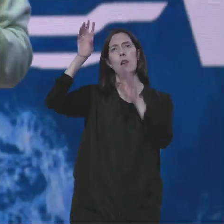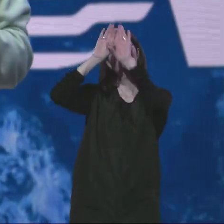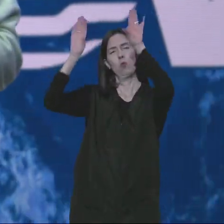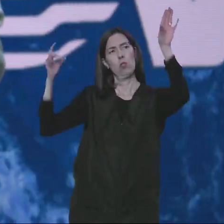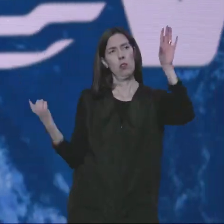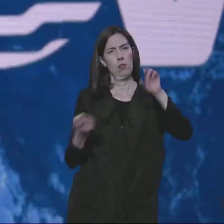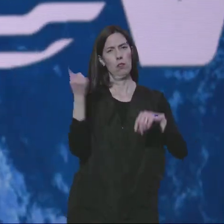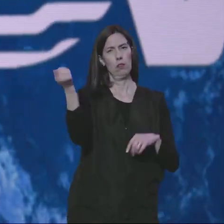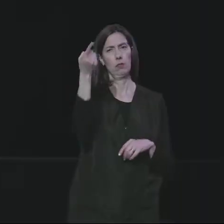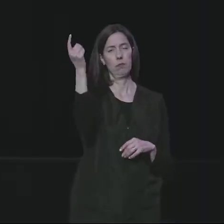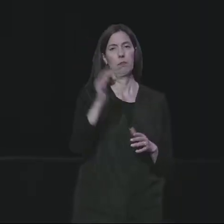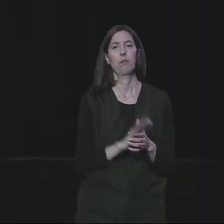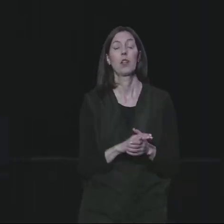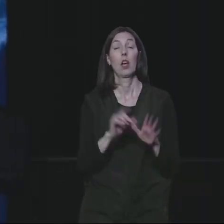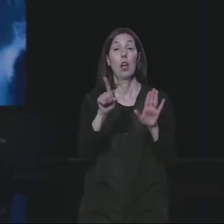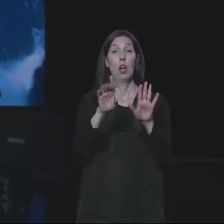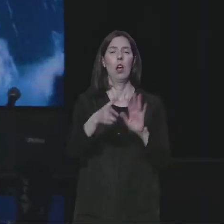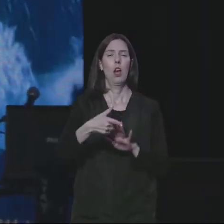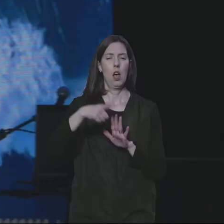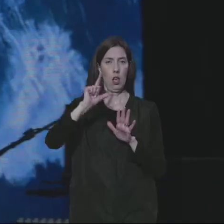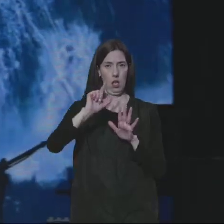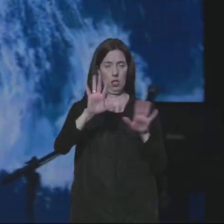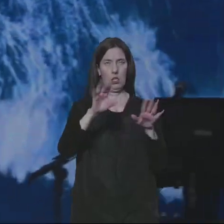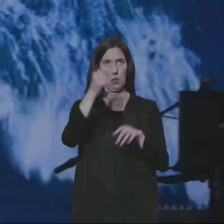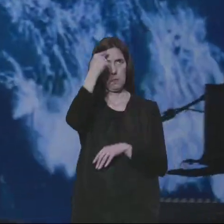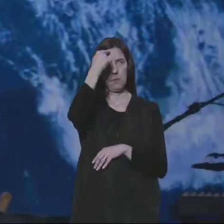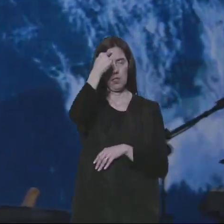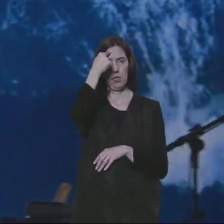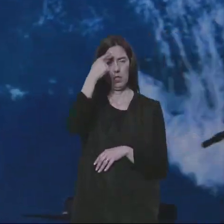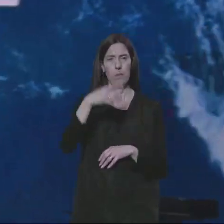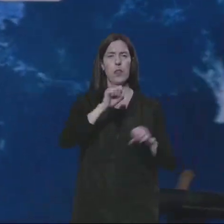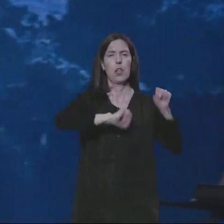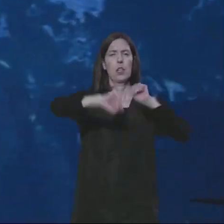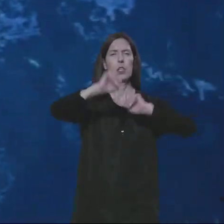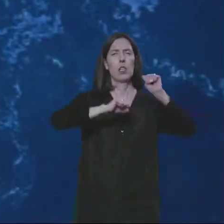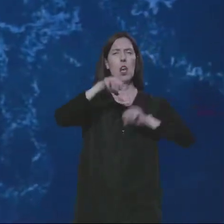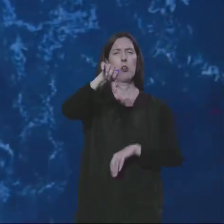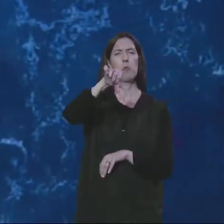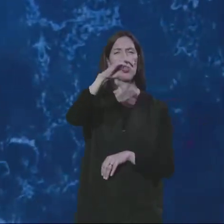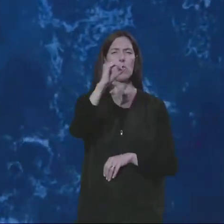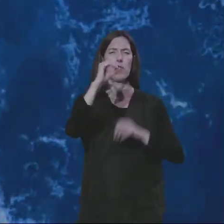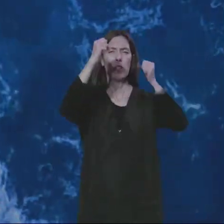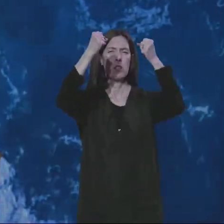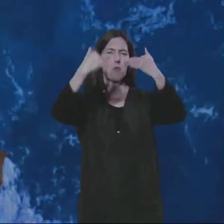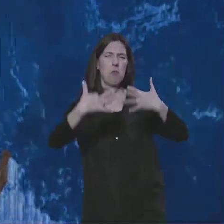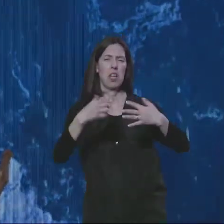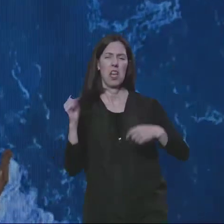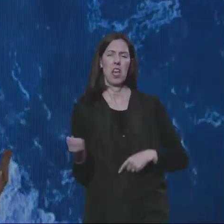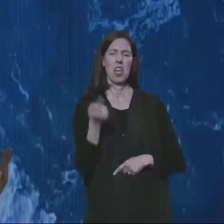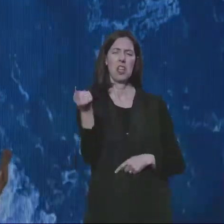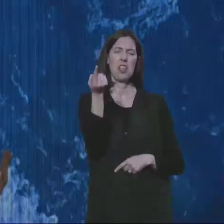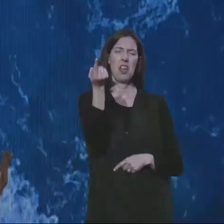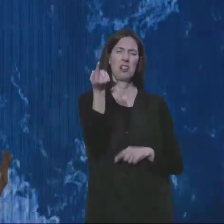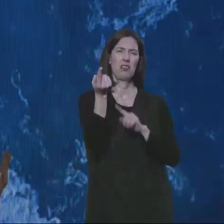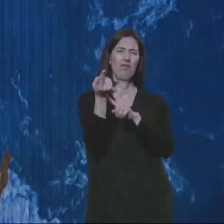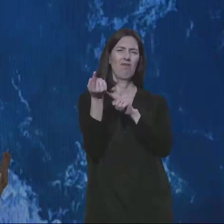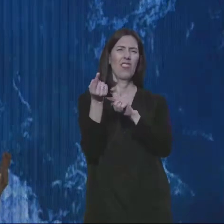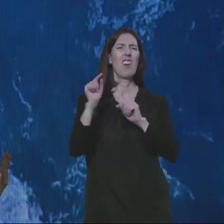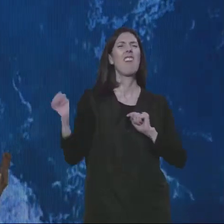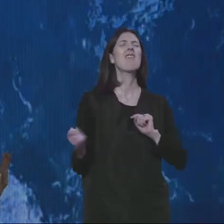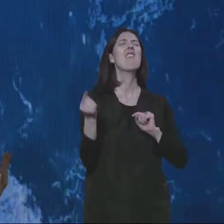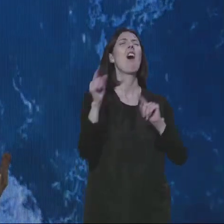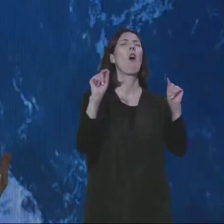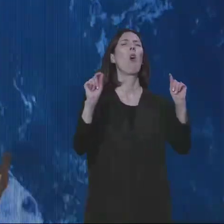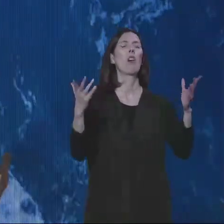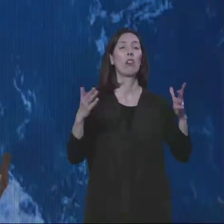dinâmica, vamos parar para pensar no que é a eternidade. O Salmo 90 fala isso. O Salmo 90 fala sobre